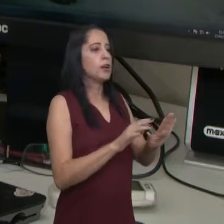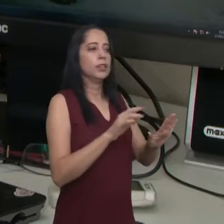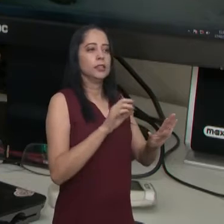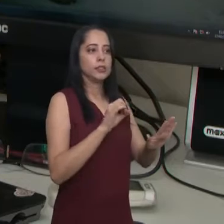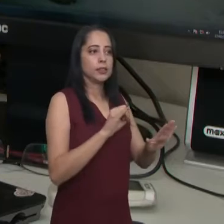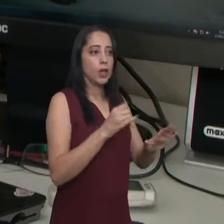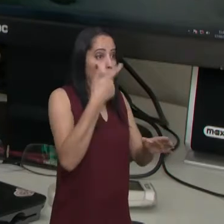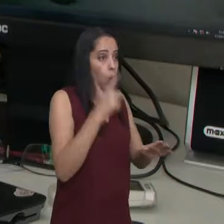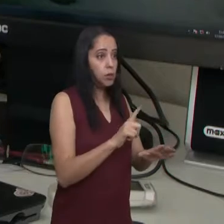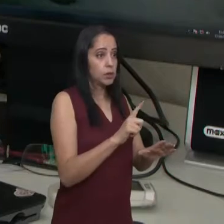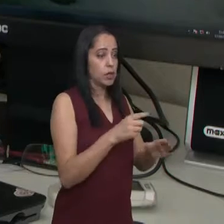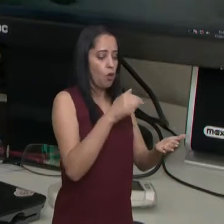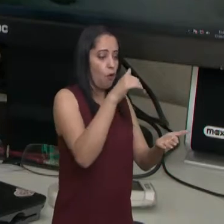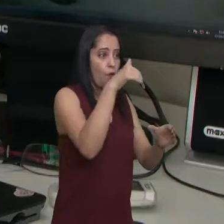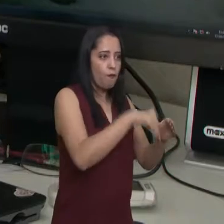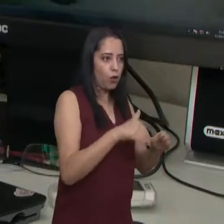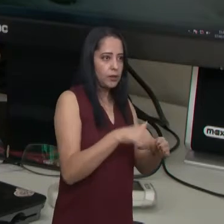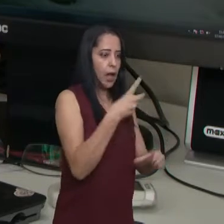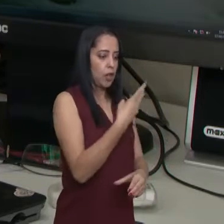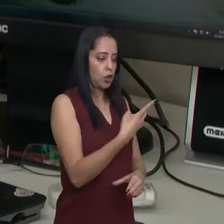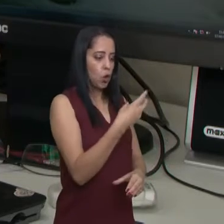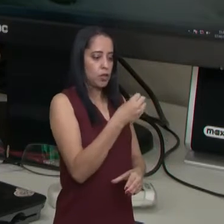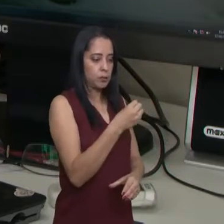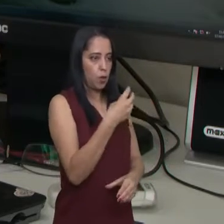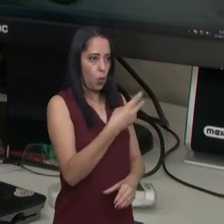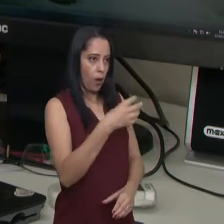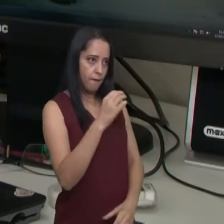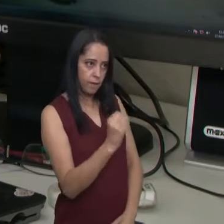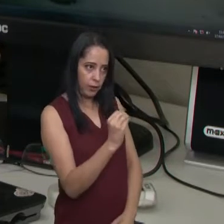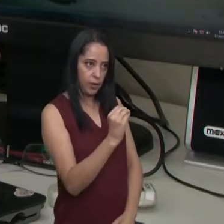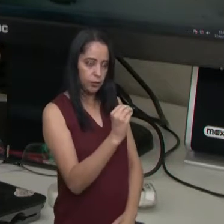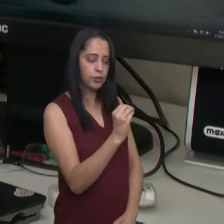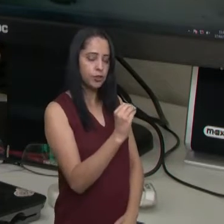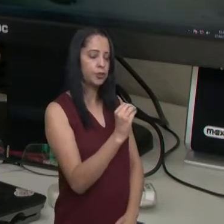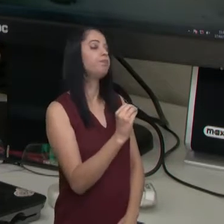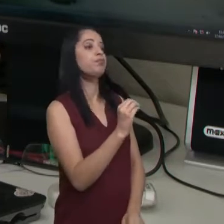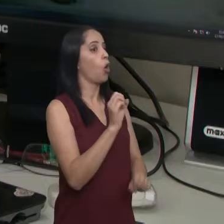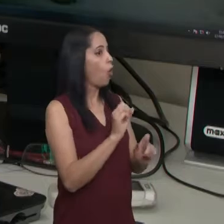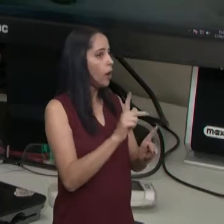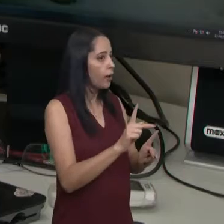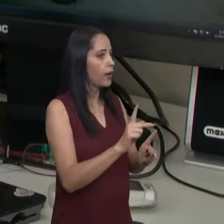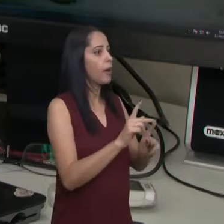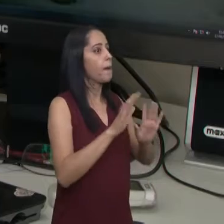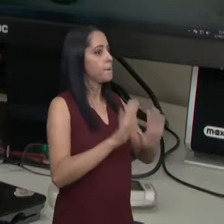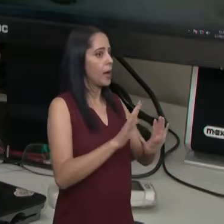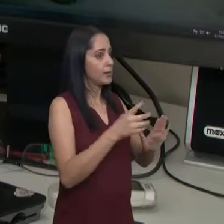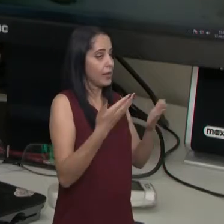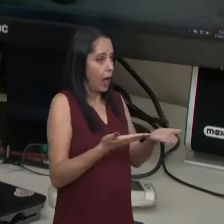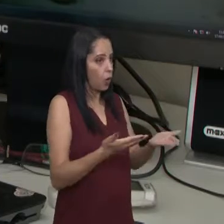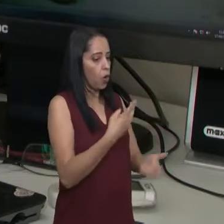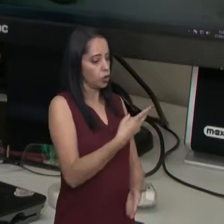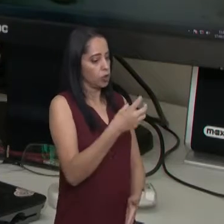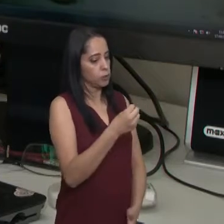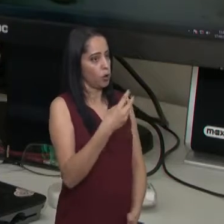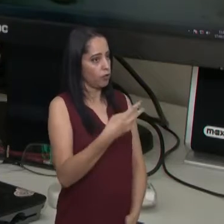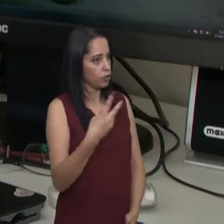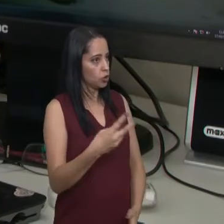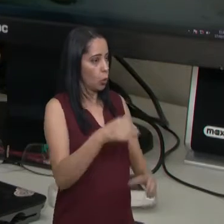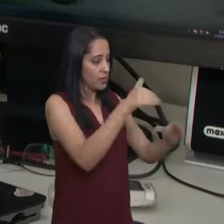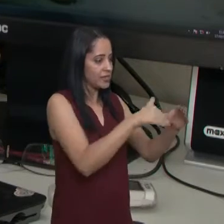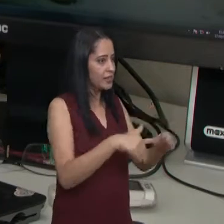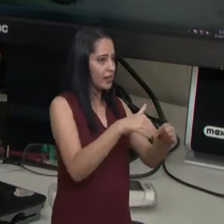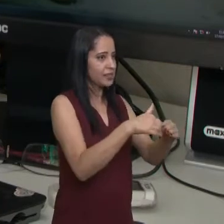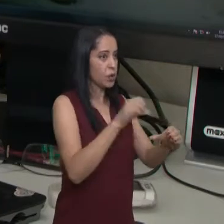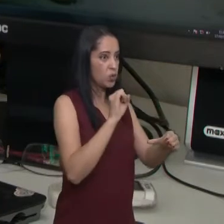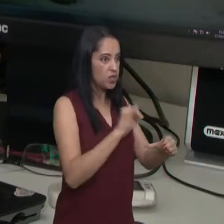conseguido votar em 2020, que o TSE ele flexibilizou o cancelamento, nessas eleições em 2022, aqueles que